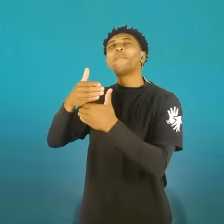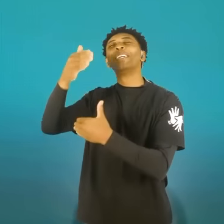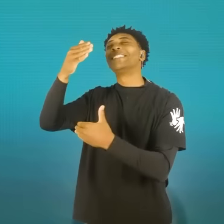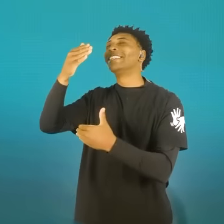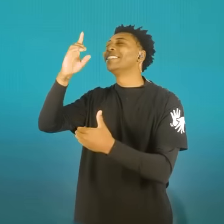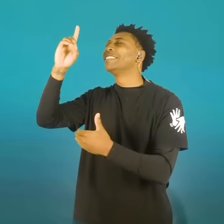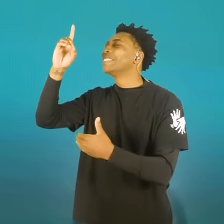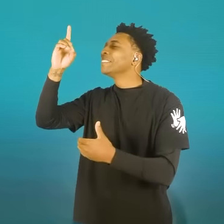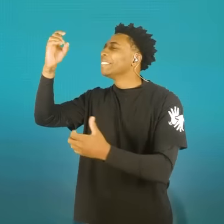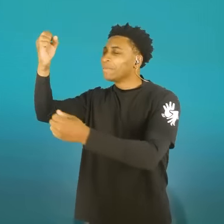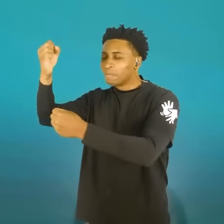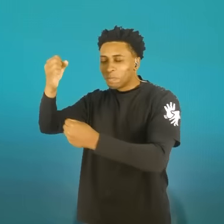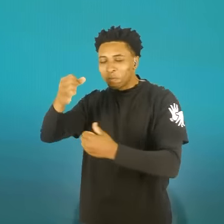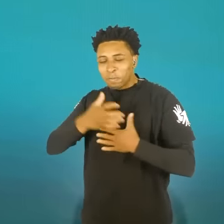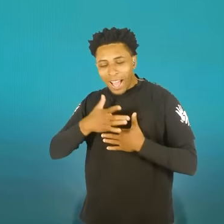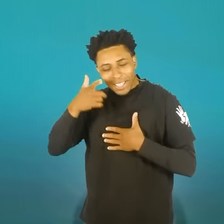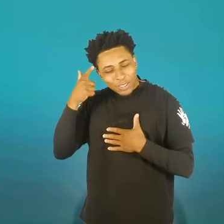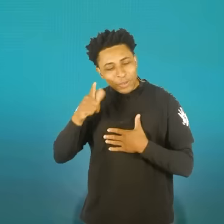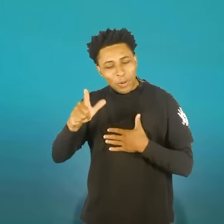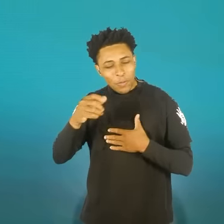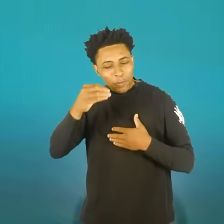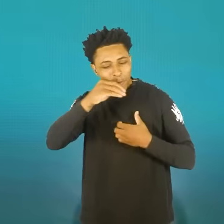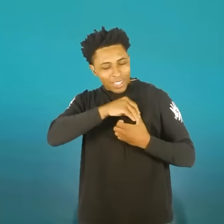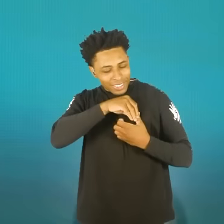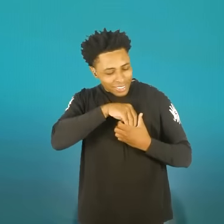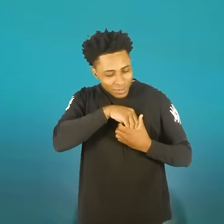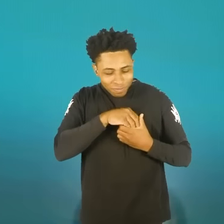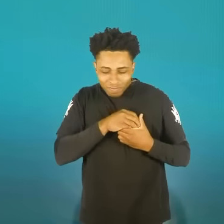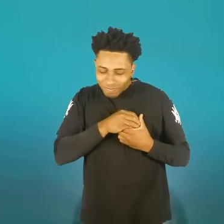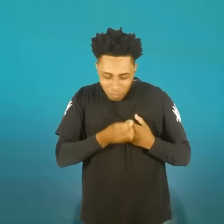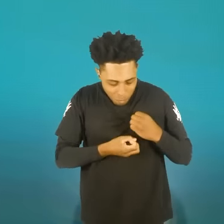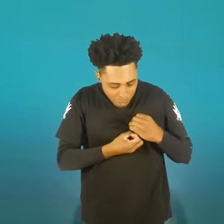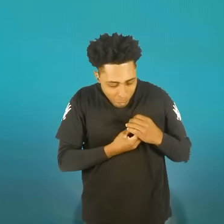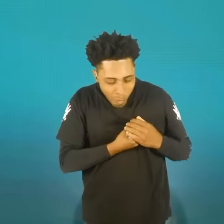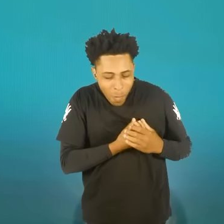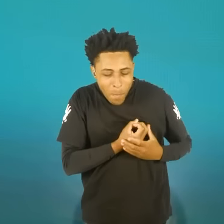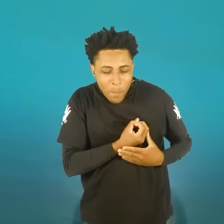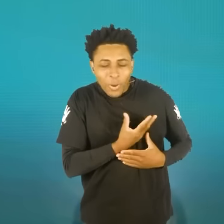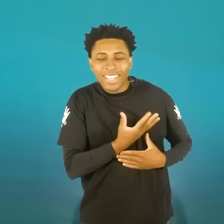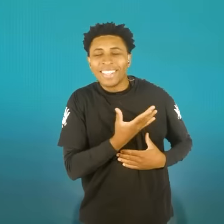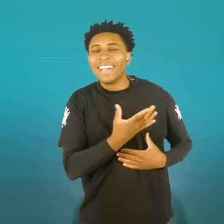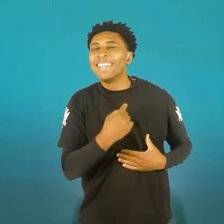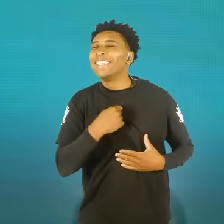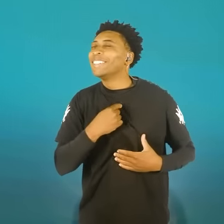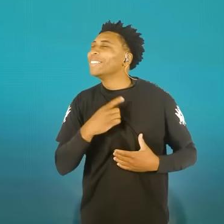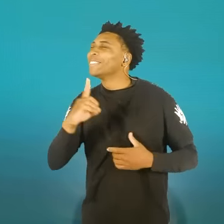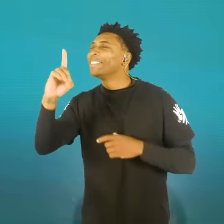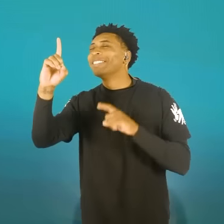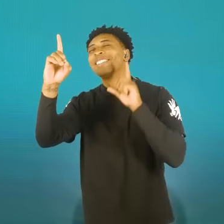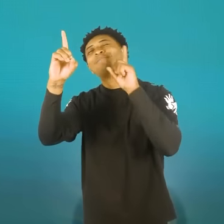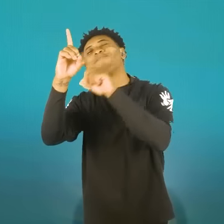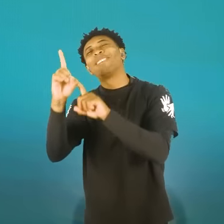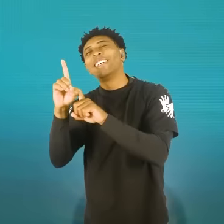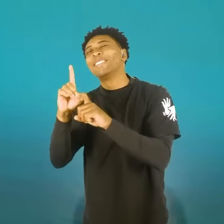Senhor. Acesse as áreas mais importantes da minha vida. Me dá a vida, Senhor. Eu sou dependente de Ti. Eu sei